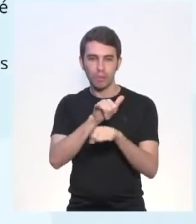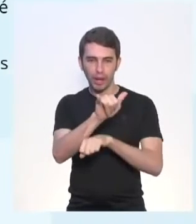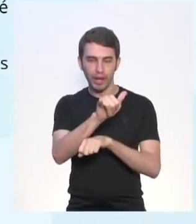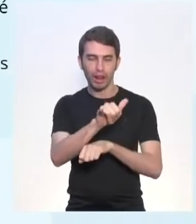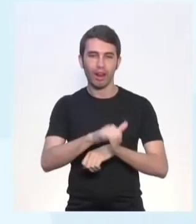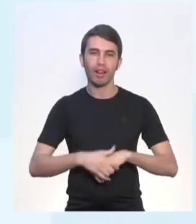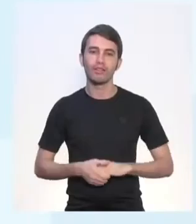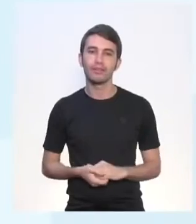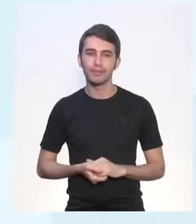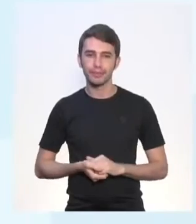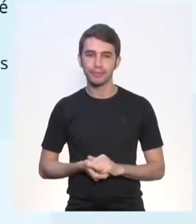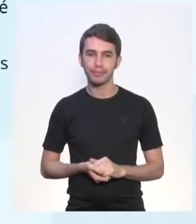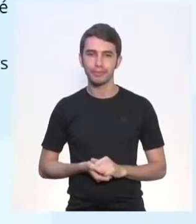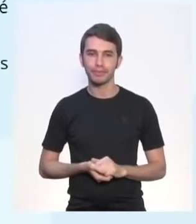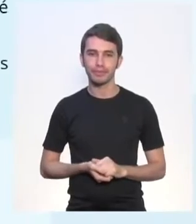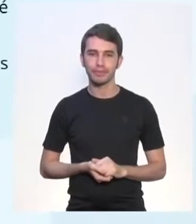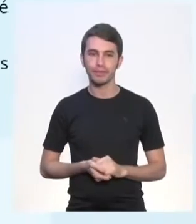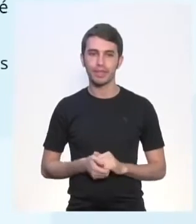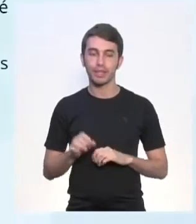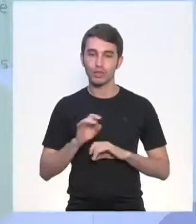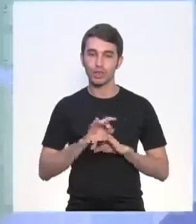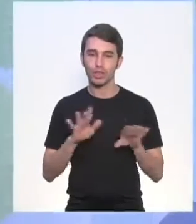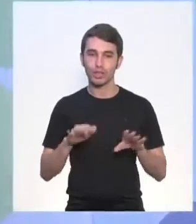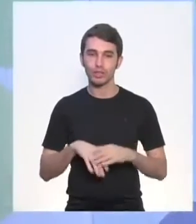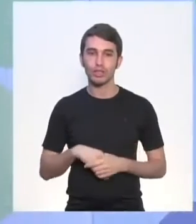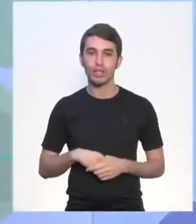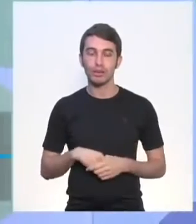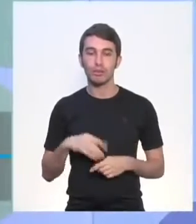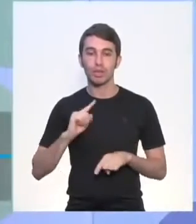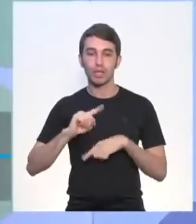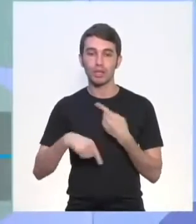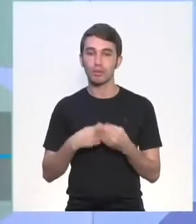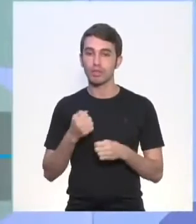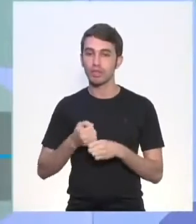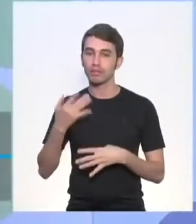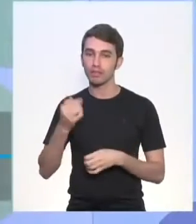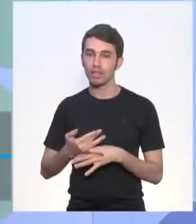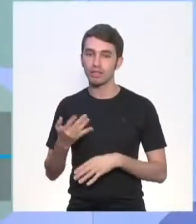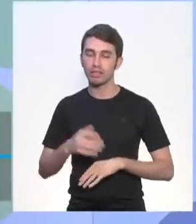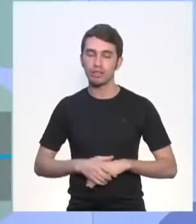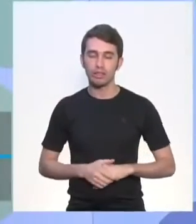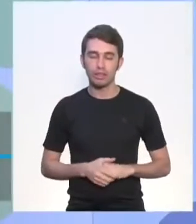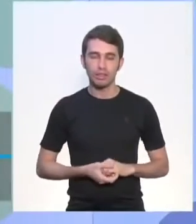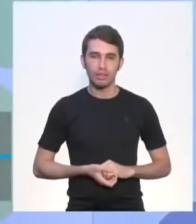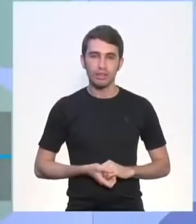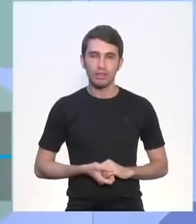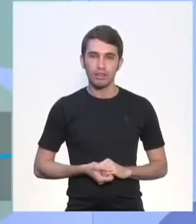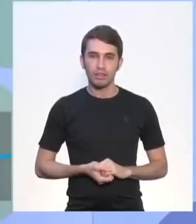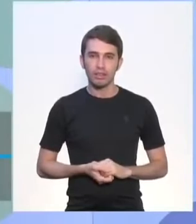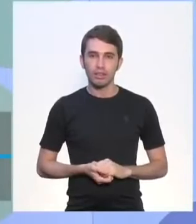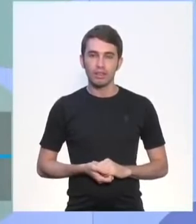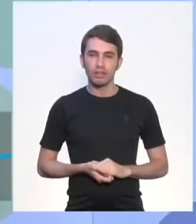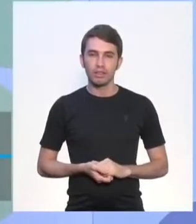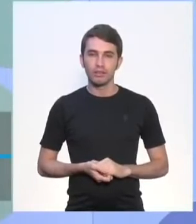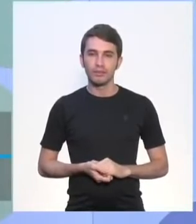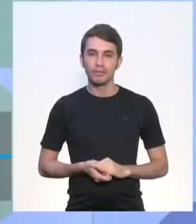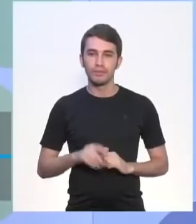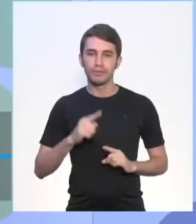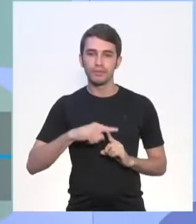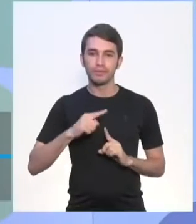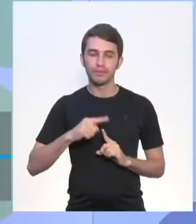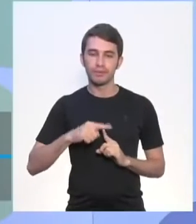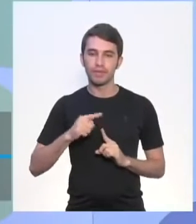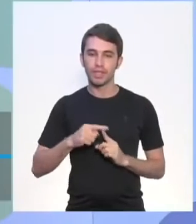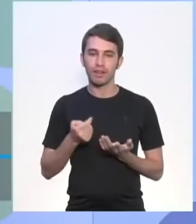tal. Vamos ver se tem mais, que é só isso. Vamos lá, que daqui a pouco tem o chat. Então, olha só, os tipos de fake news, eles são